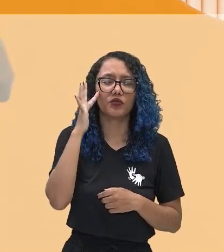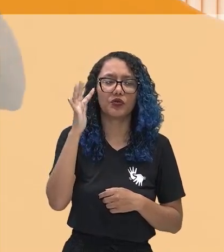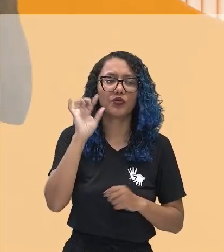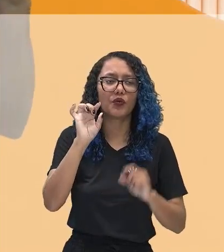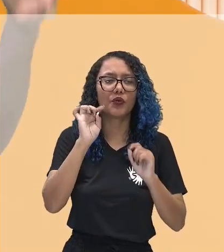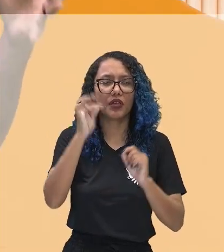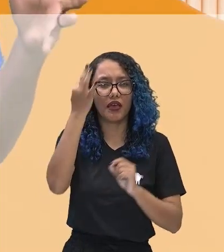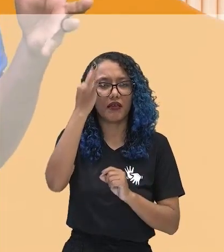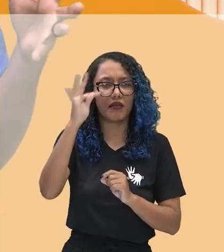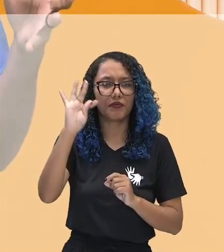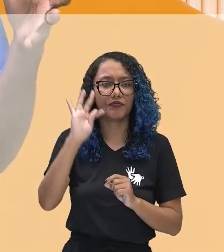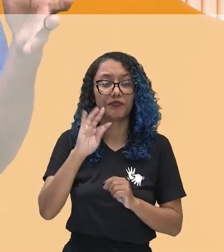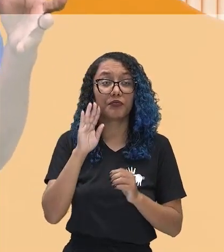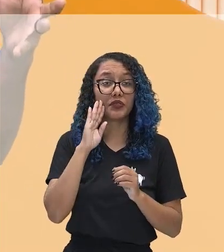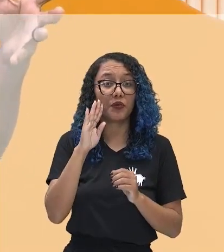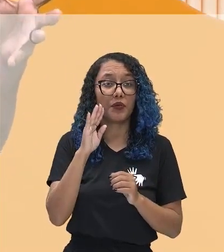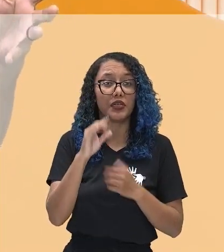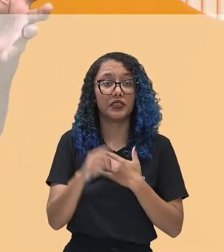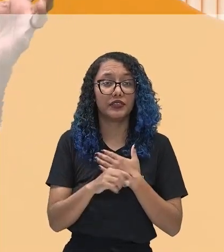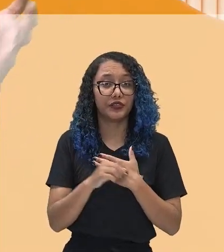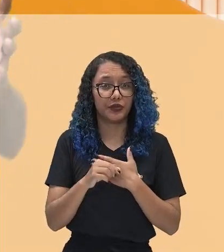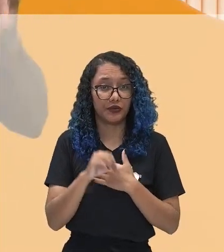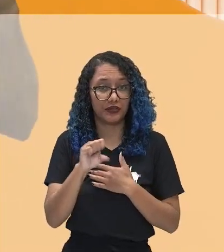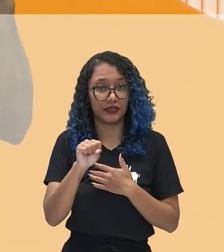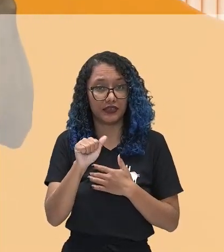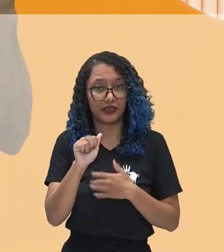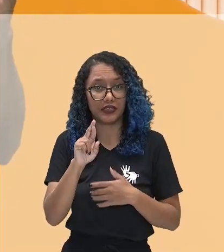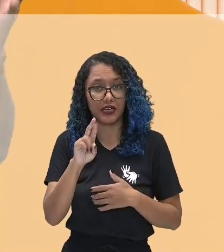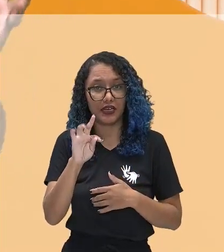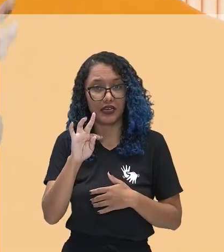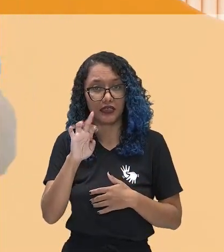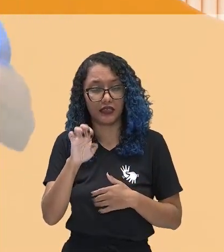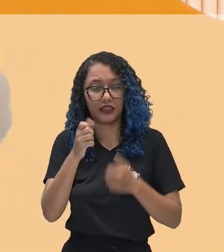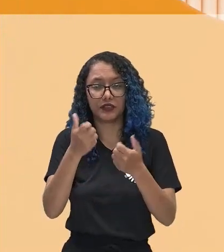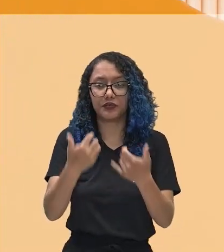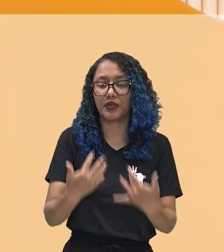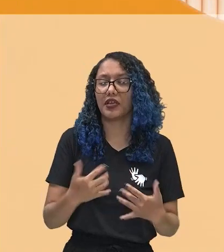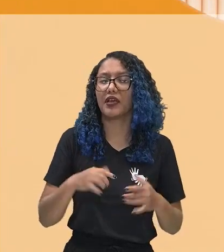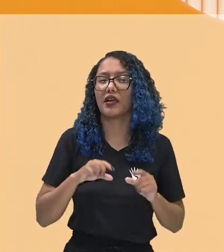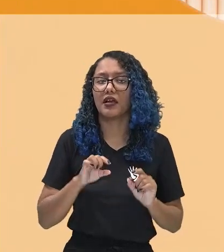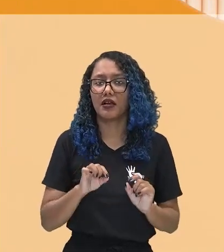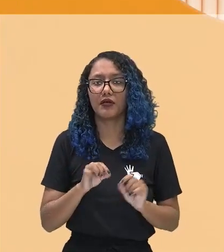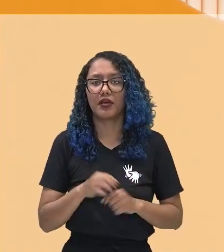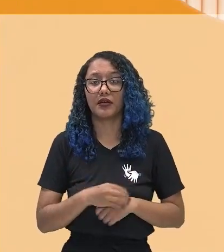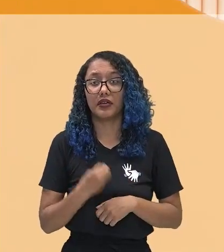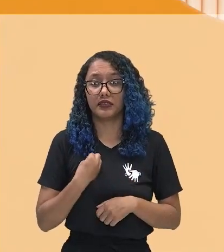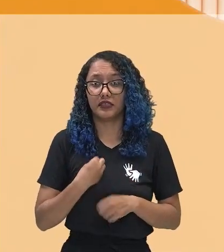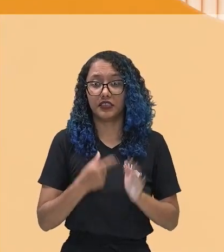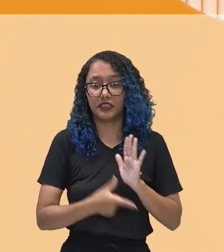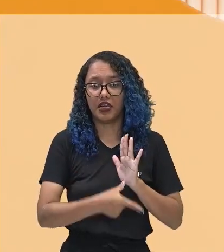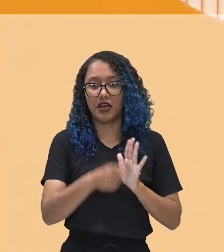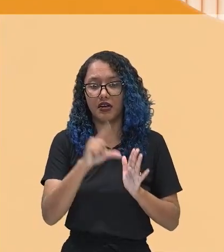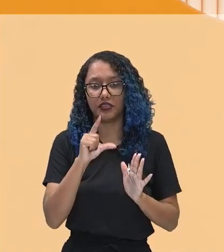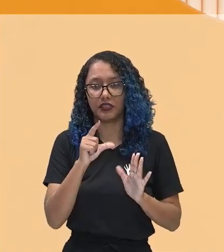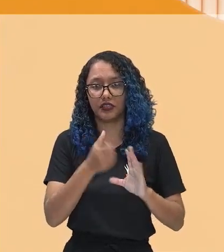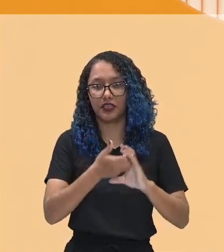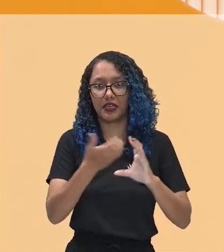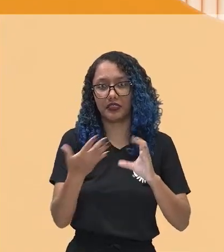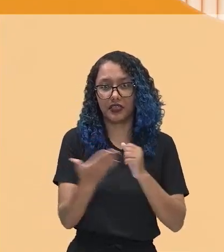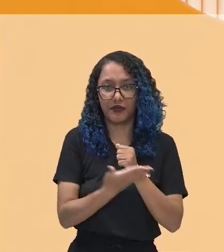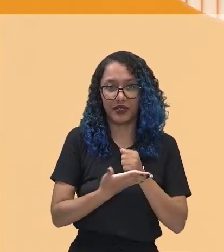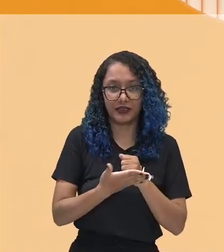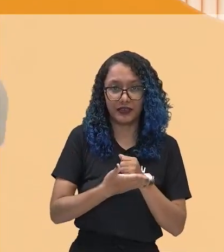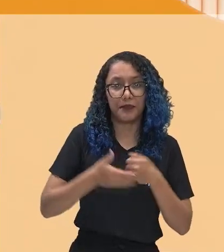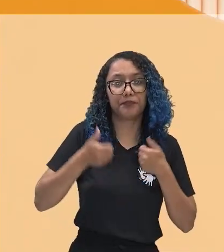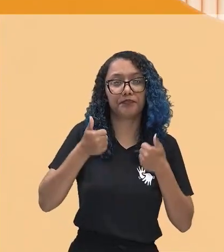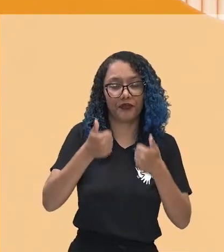Sartre, a nossa condição humana significa o quê? A existência precede a essência. Vamos entender isso